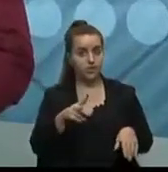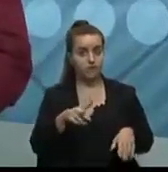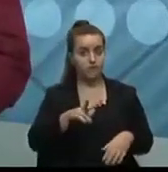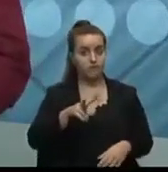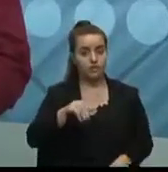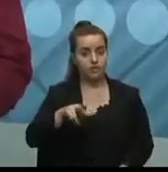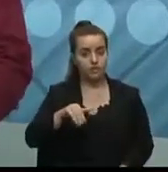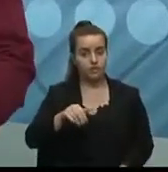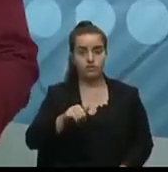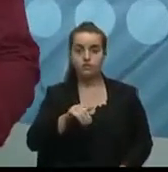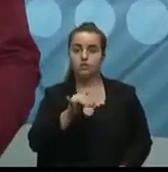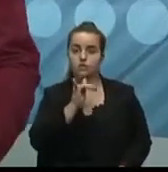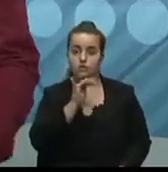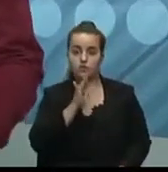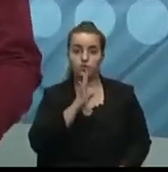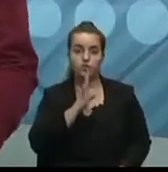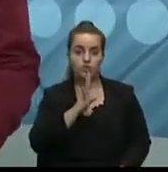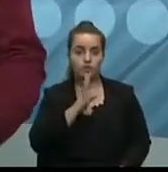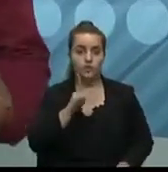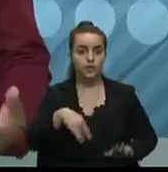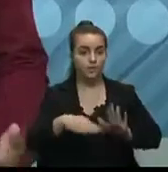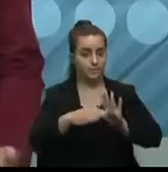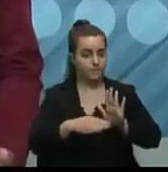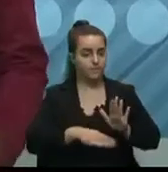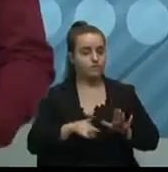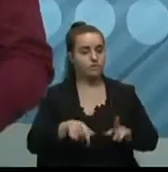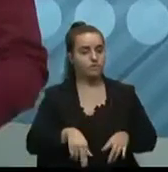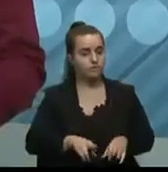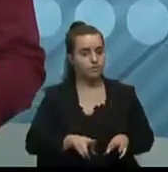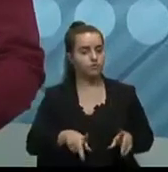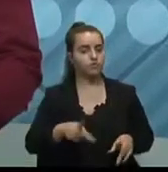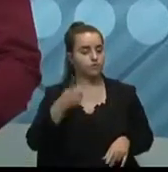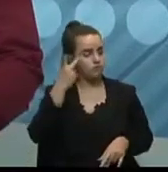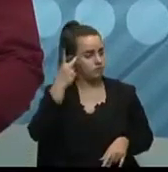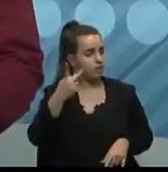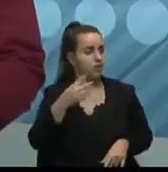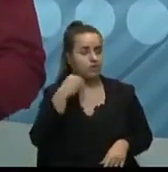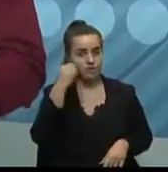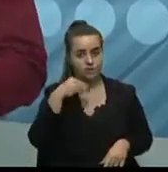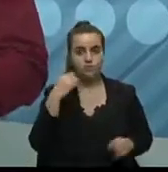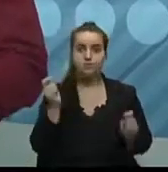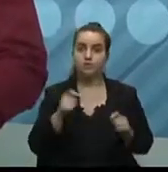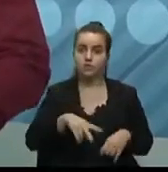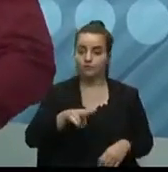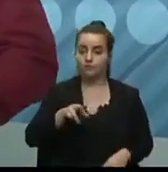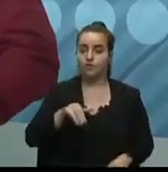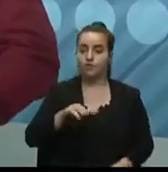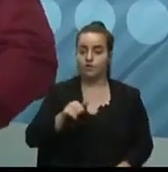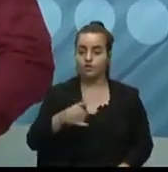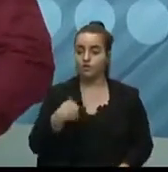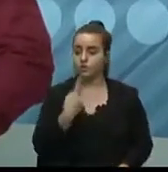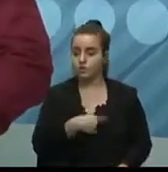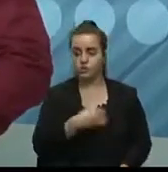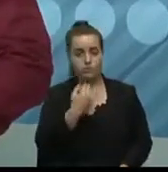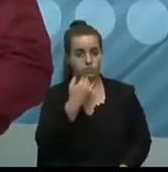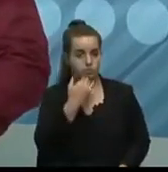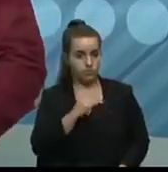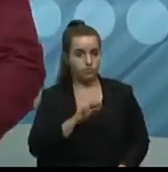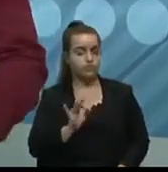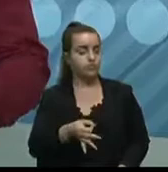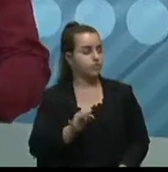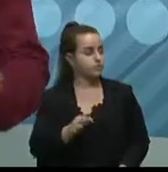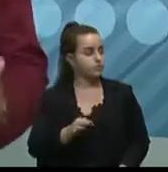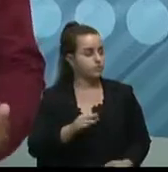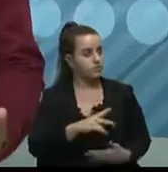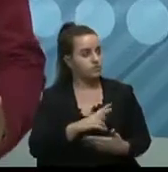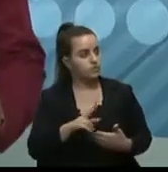variância conhecida são passos diferentes para o teste de hipótese com a variância desconhecida.